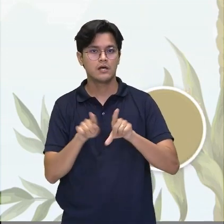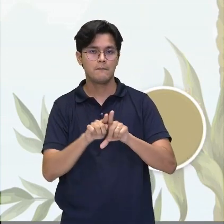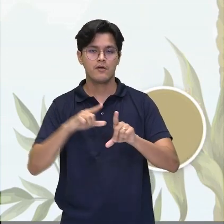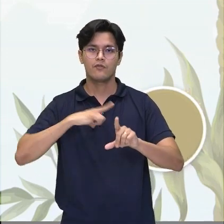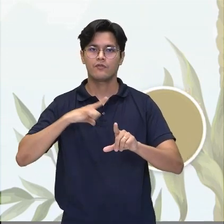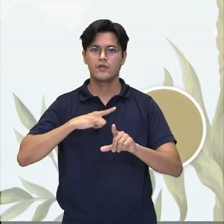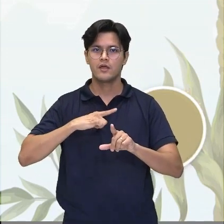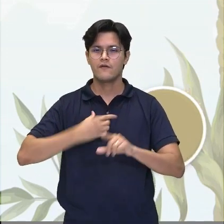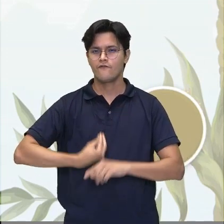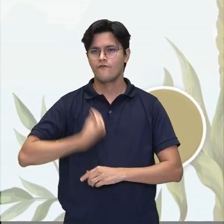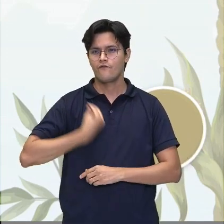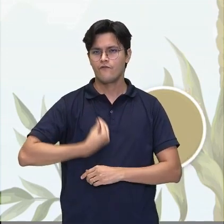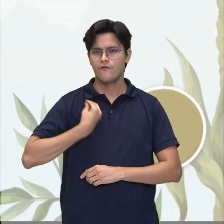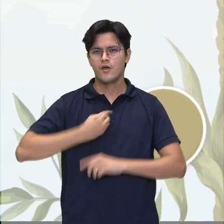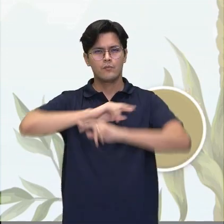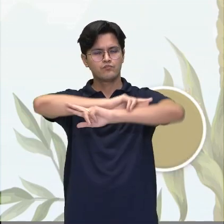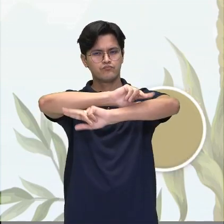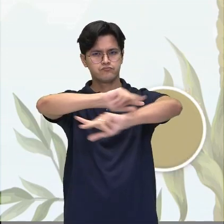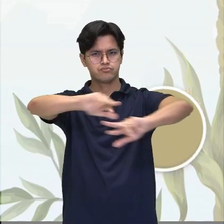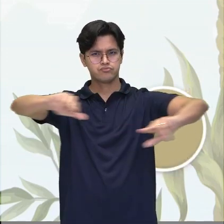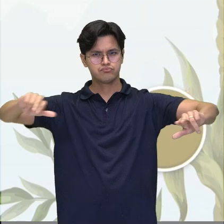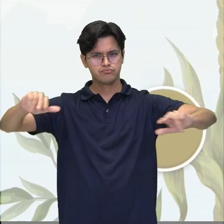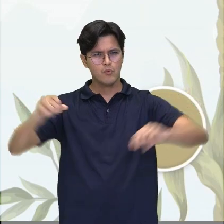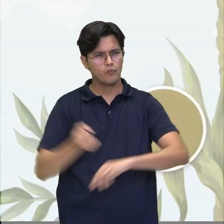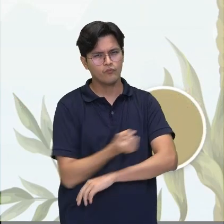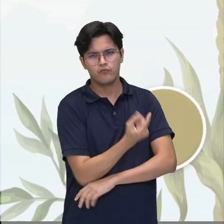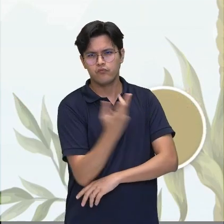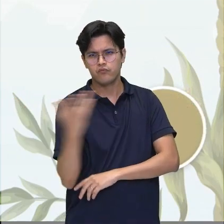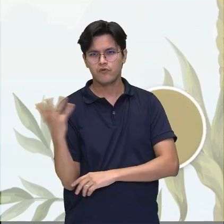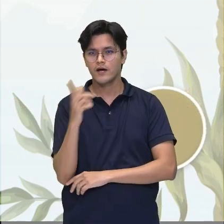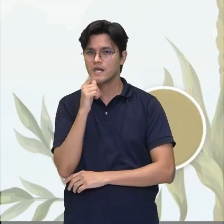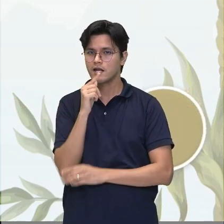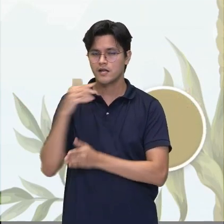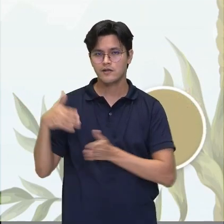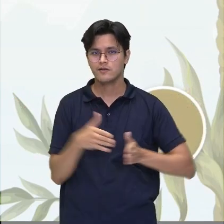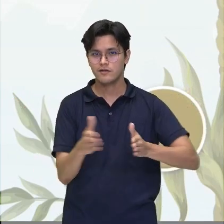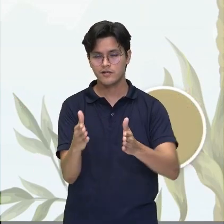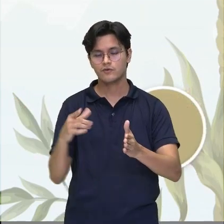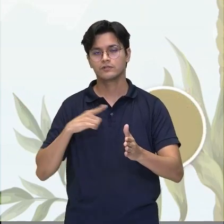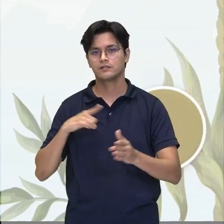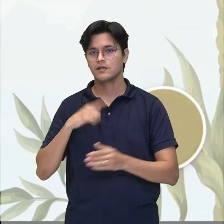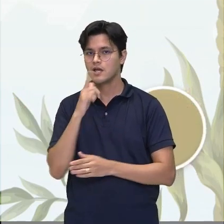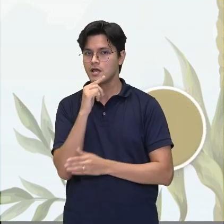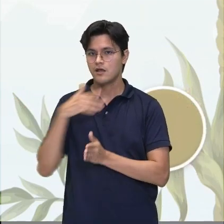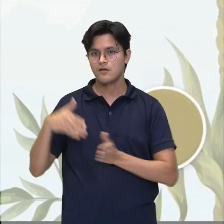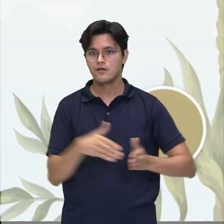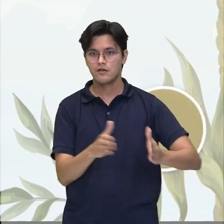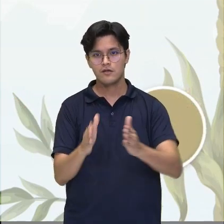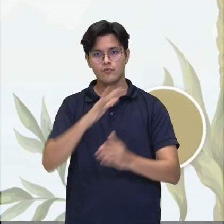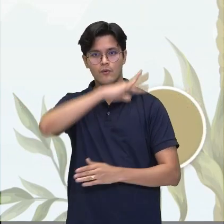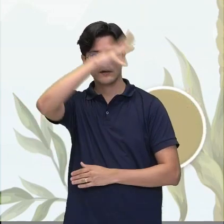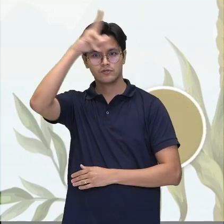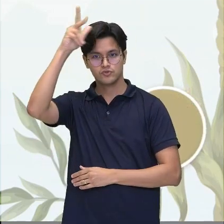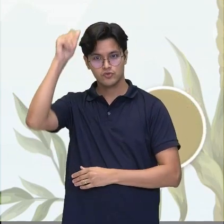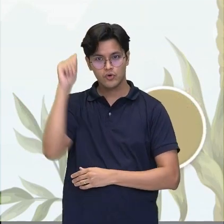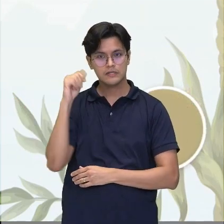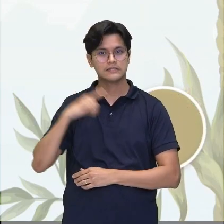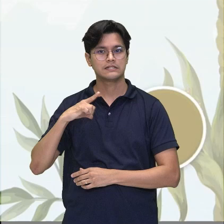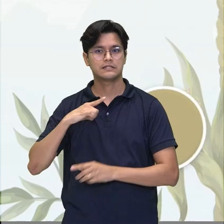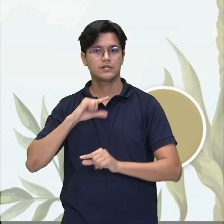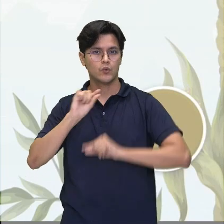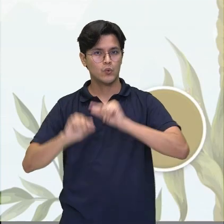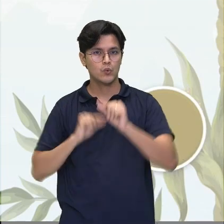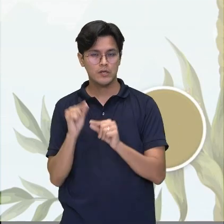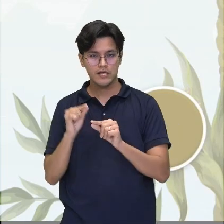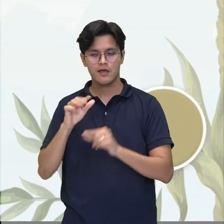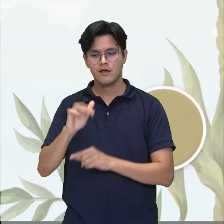a quantidade de rios ali, o rio principal, o Rio Amazonas, o maior rio do mundo. Nós temos ali os seus afluentes. Clima, nós